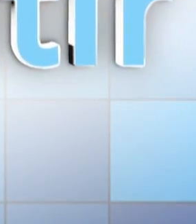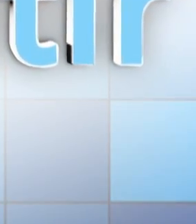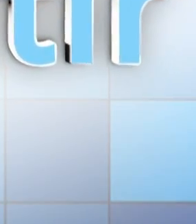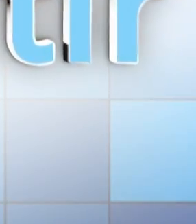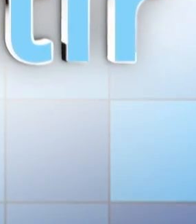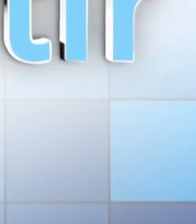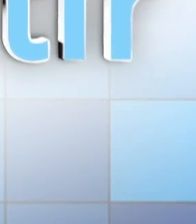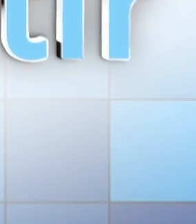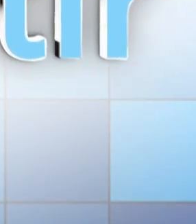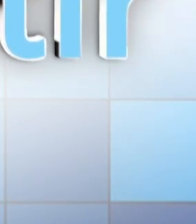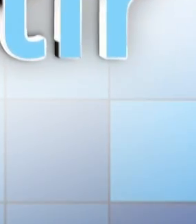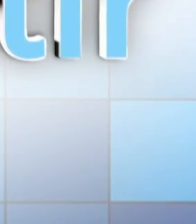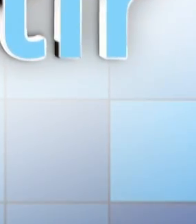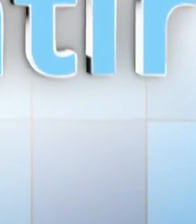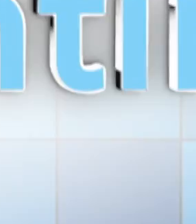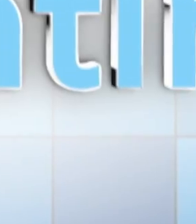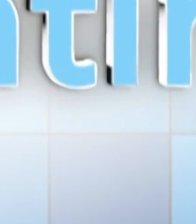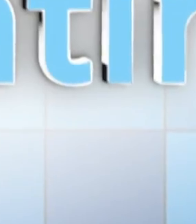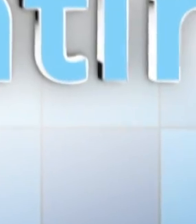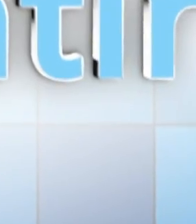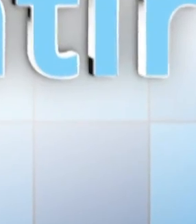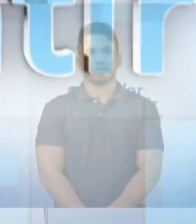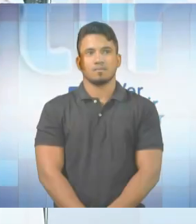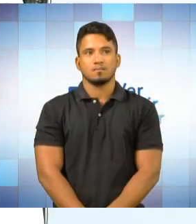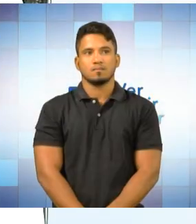Ver, ouvir, sentir.